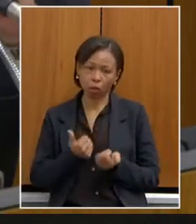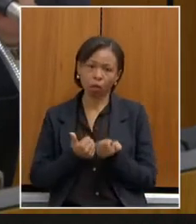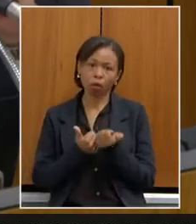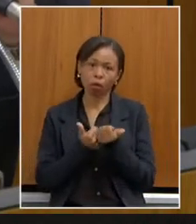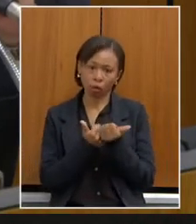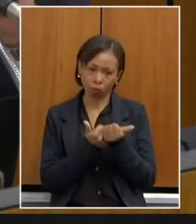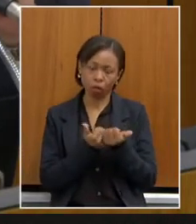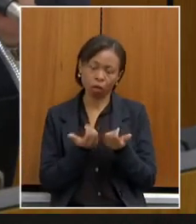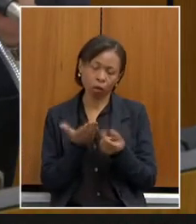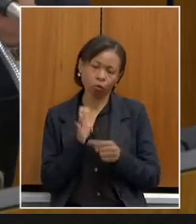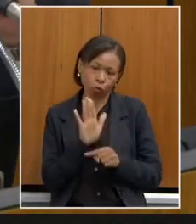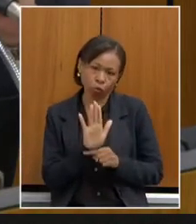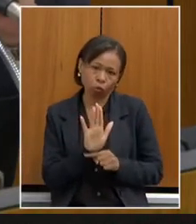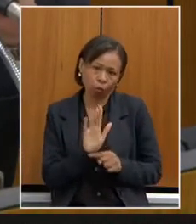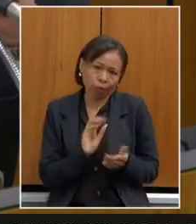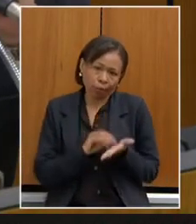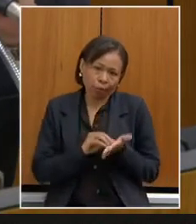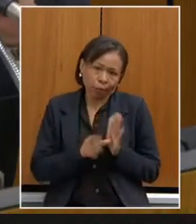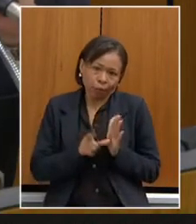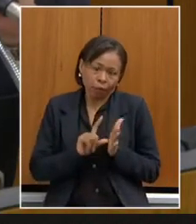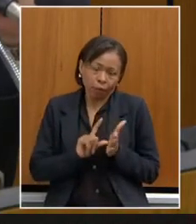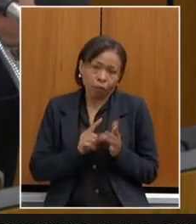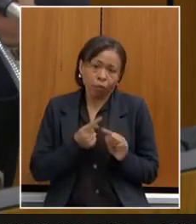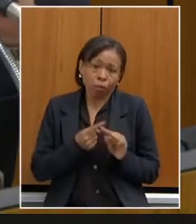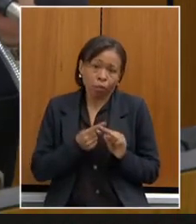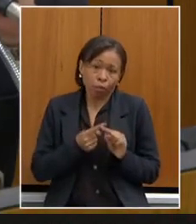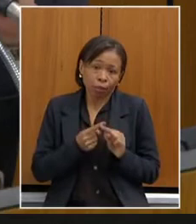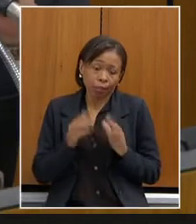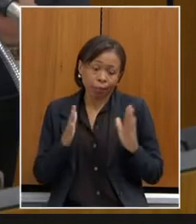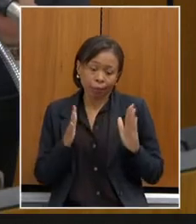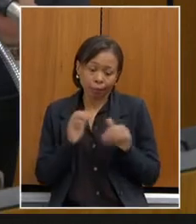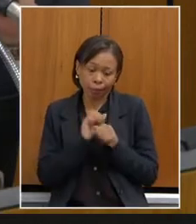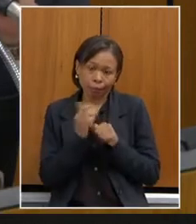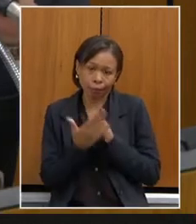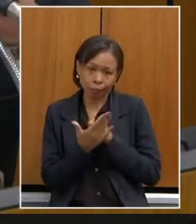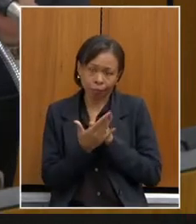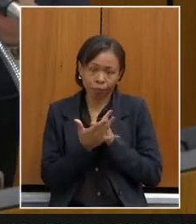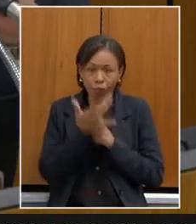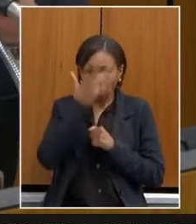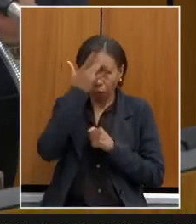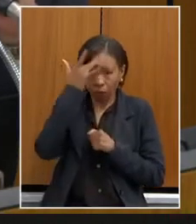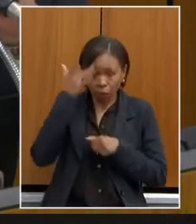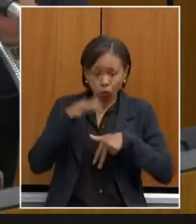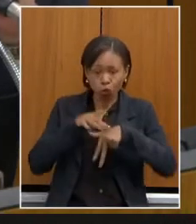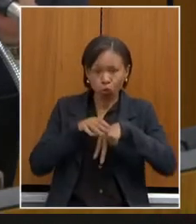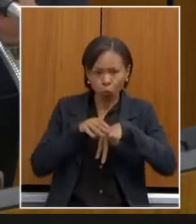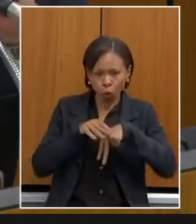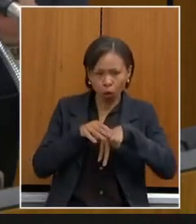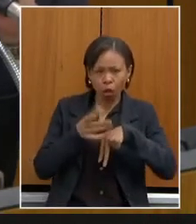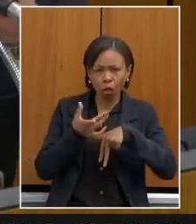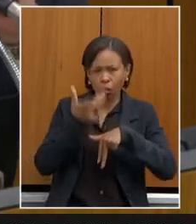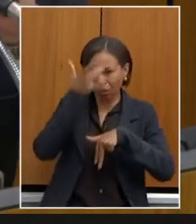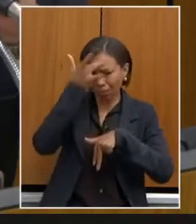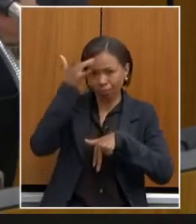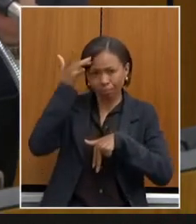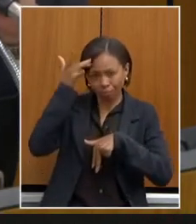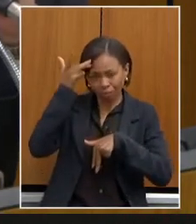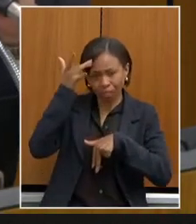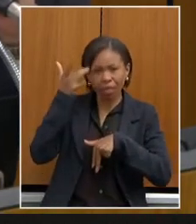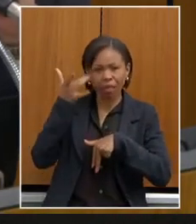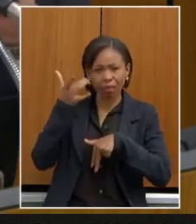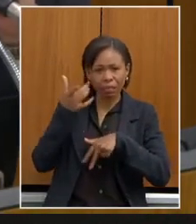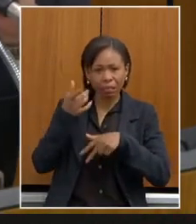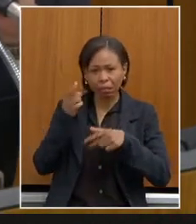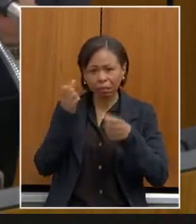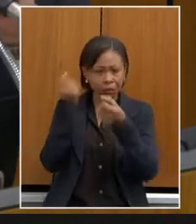pandemia até os pacientes de saúde mental que precisam ser internados aqueles pacientes em surtos ele houve uma